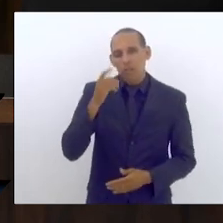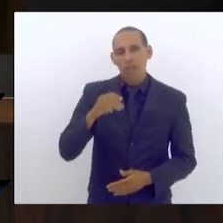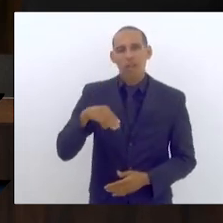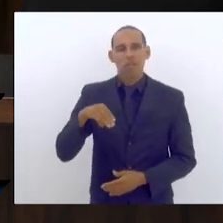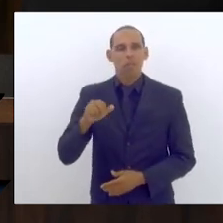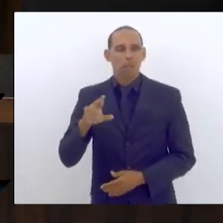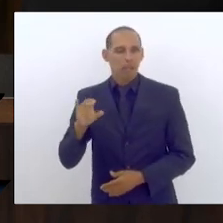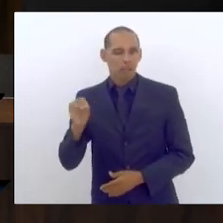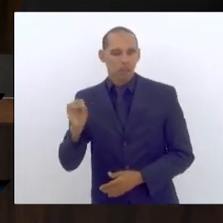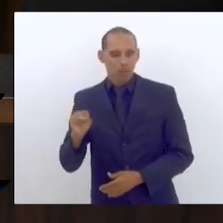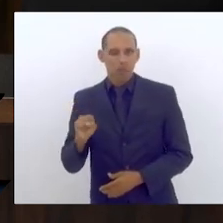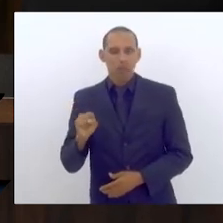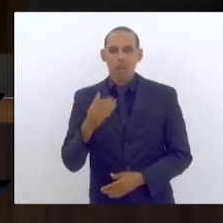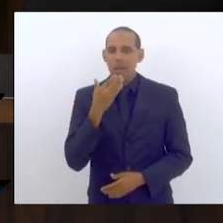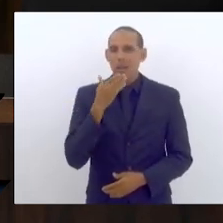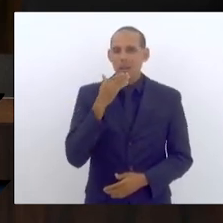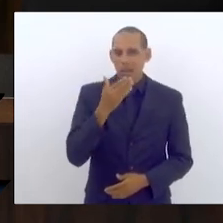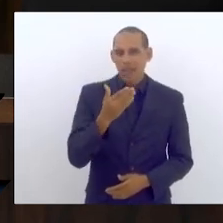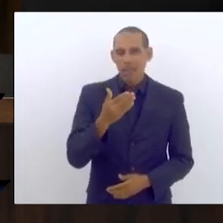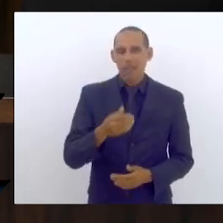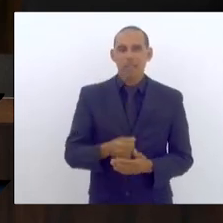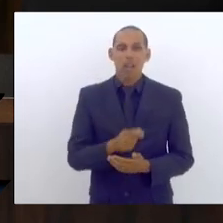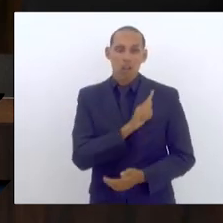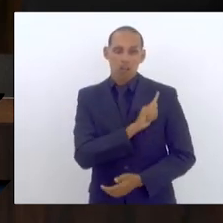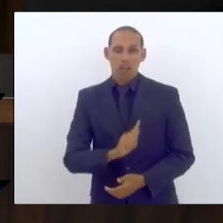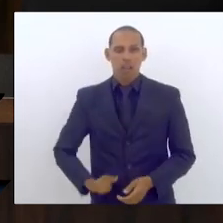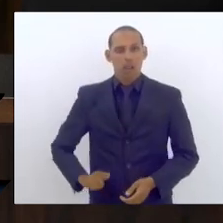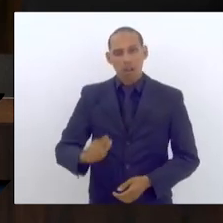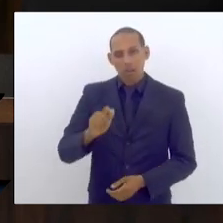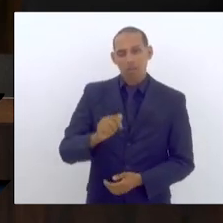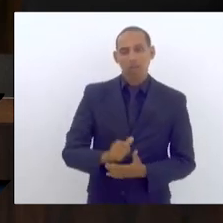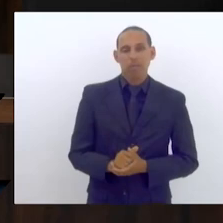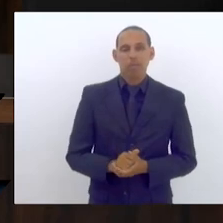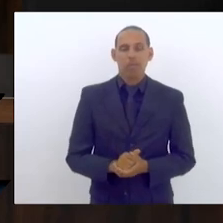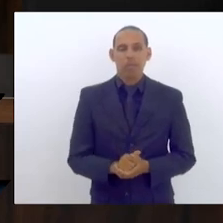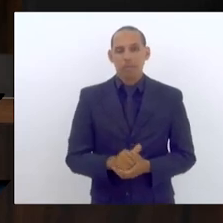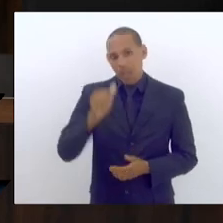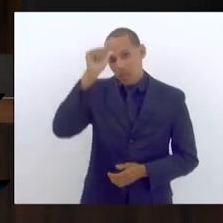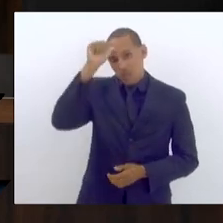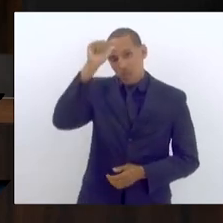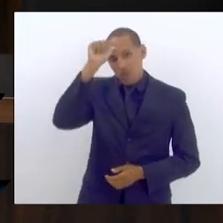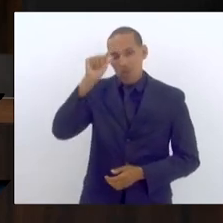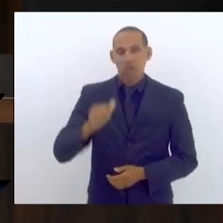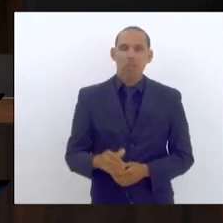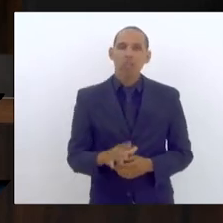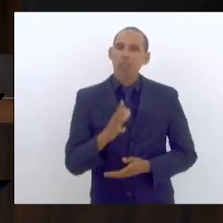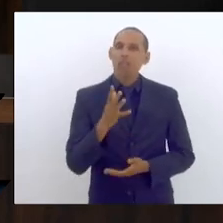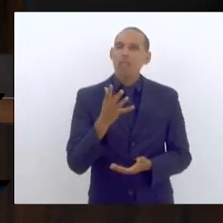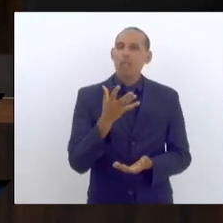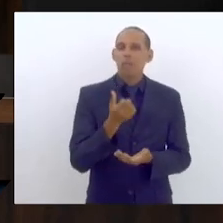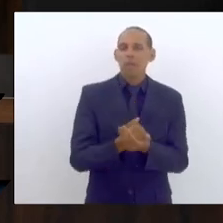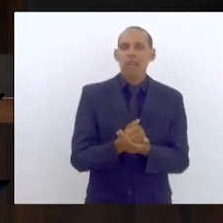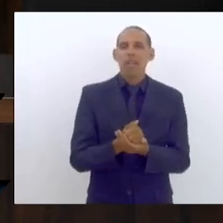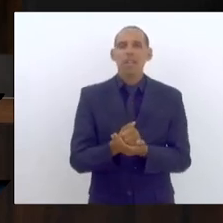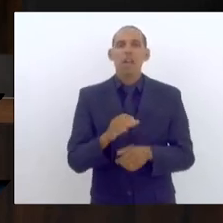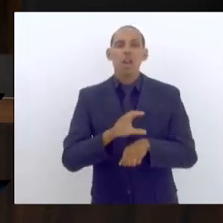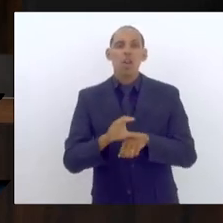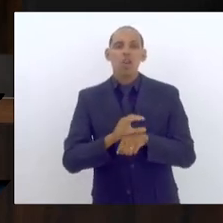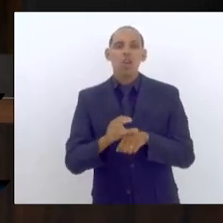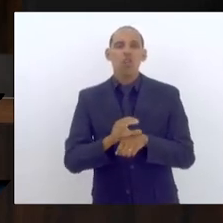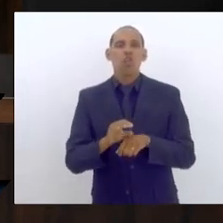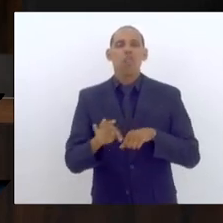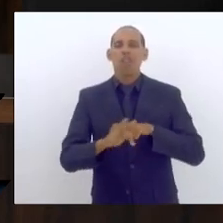Abraão, que solicita o excelentíssimo senhor governador do Estado do Rio de Janeiro, Cláudio Castro, a implementação do curso técnico de